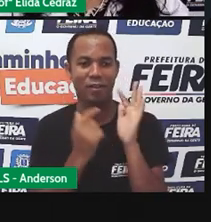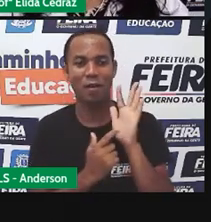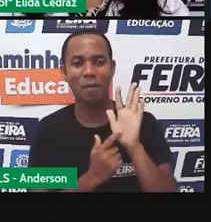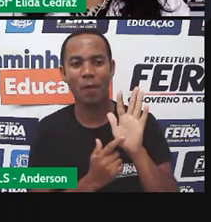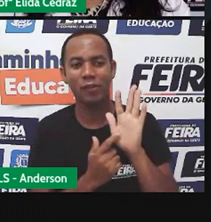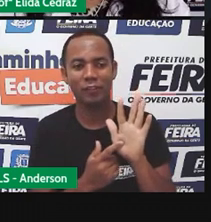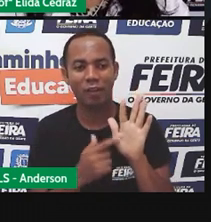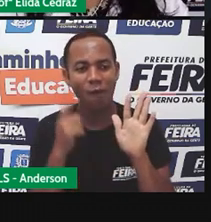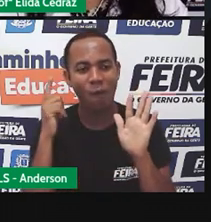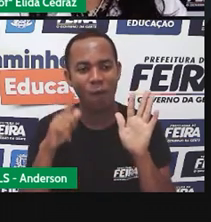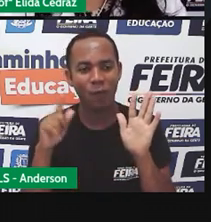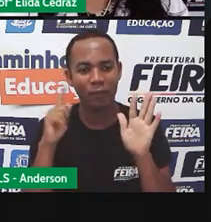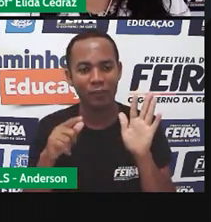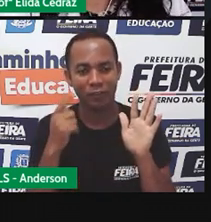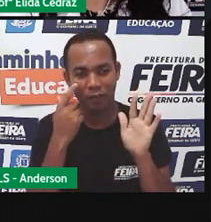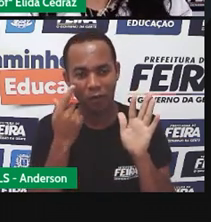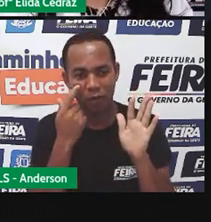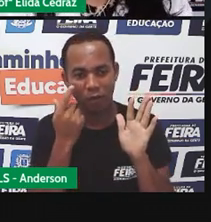você conseguiu